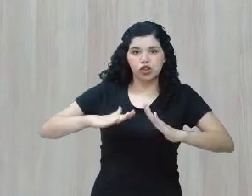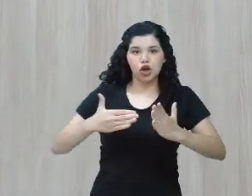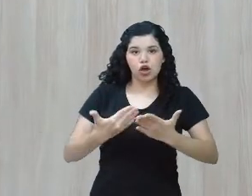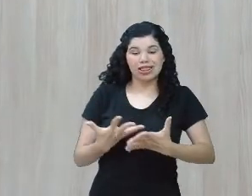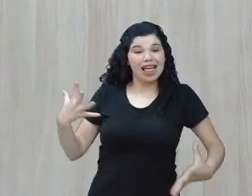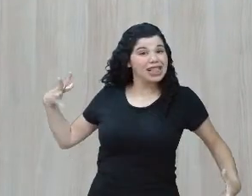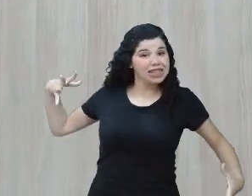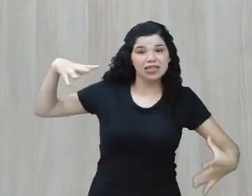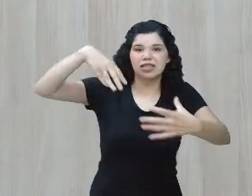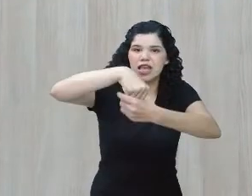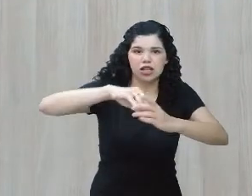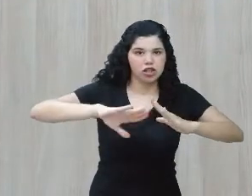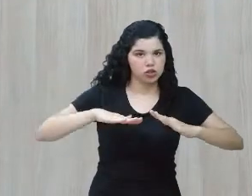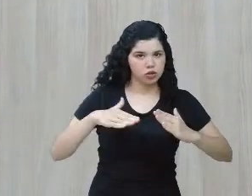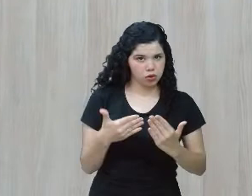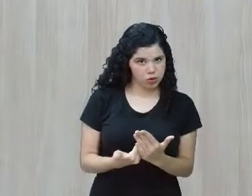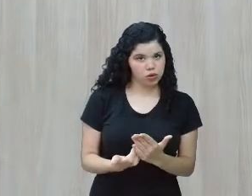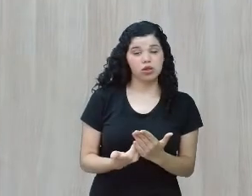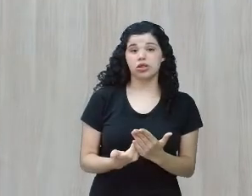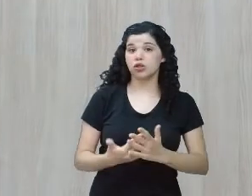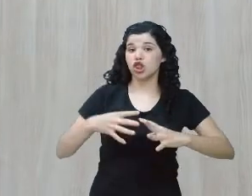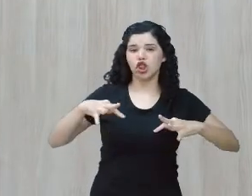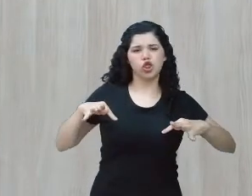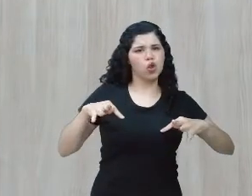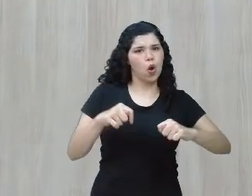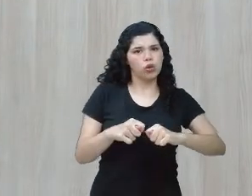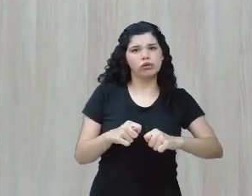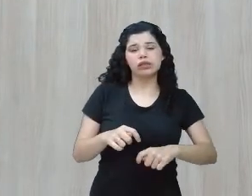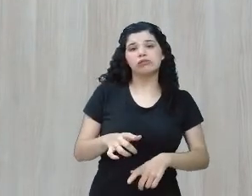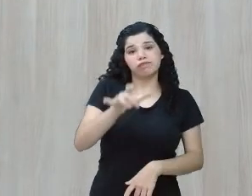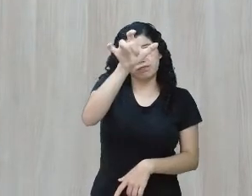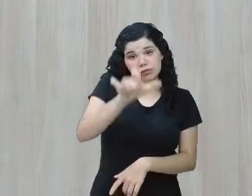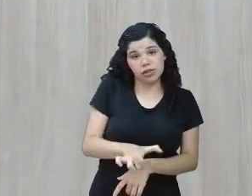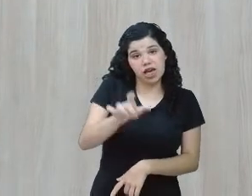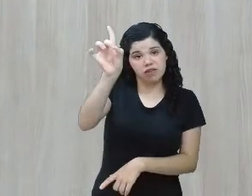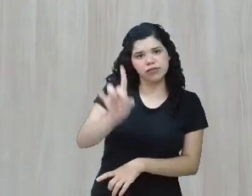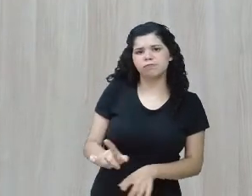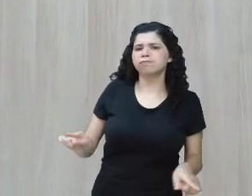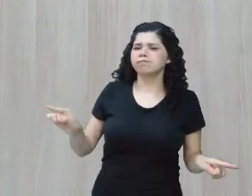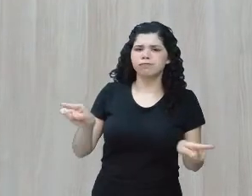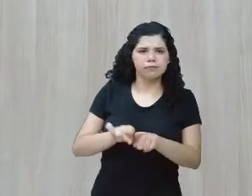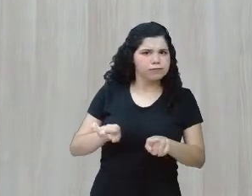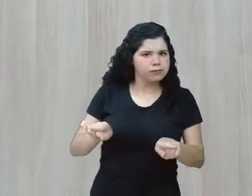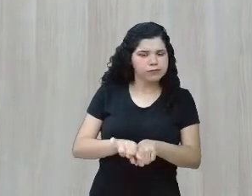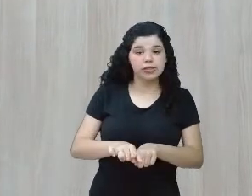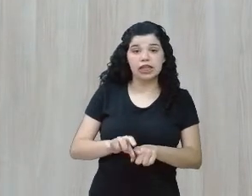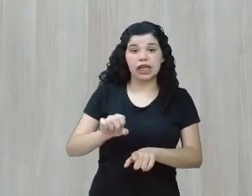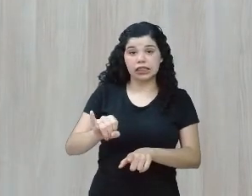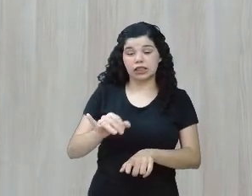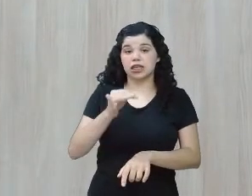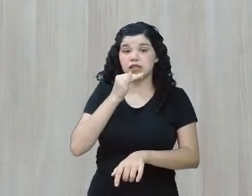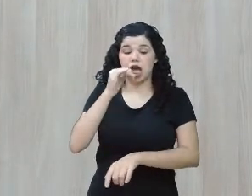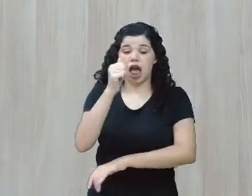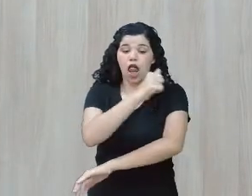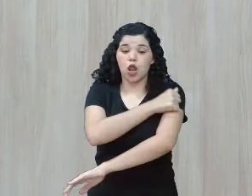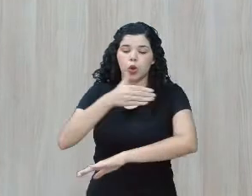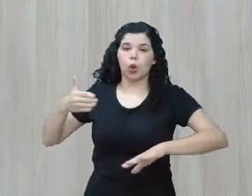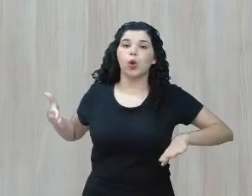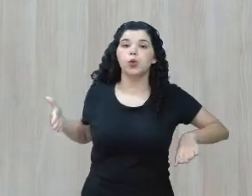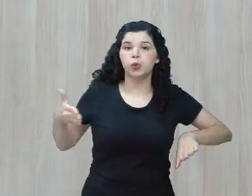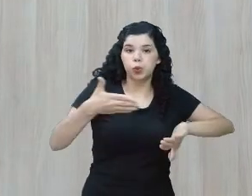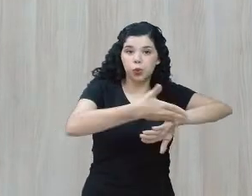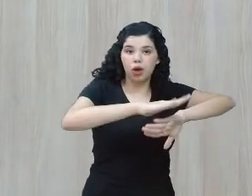escola. E o estudante com deficiência, mais ainda. A partir do momento que o estudante entra na escola, todos